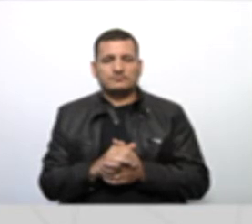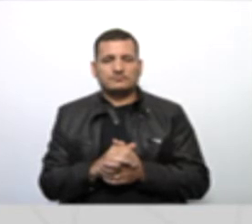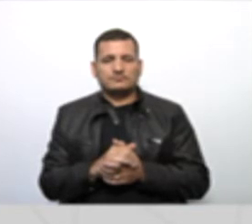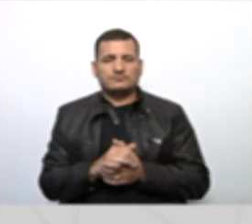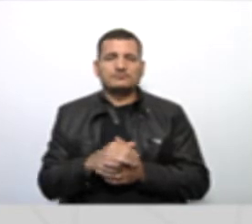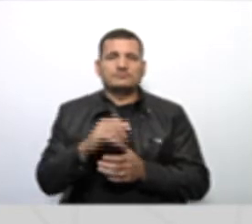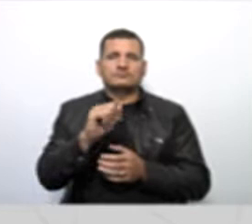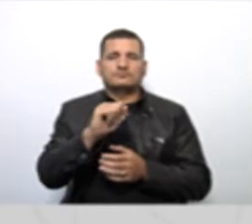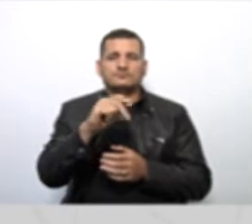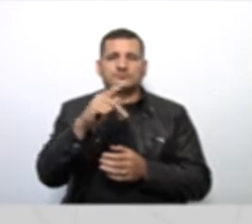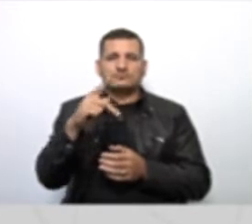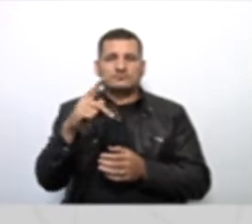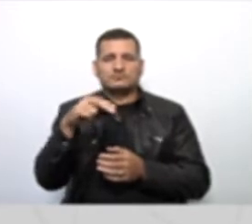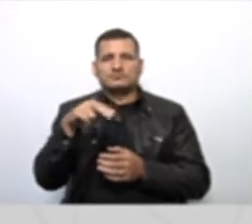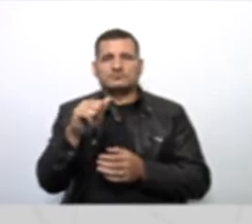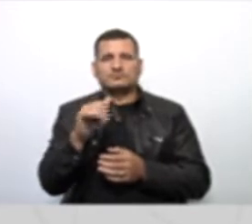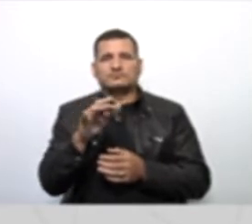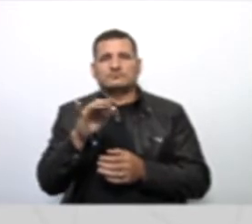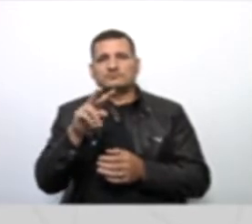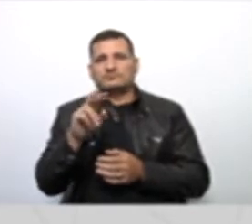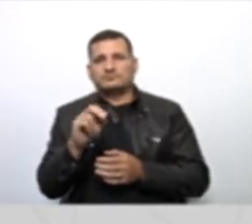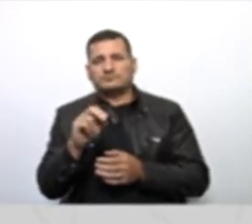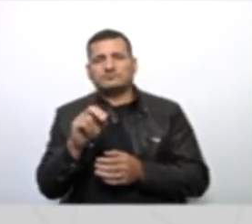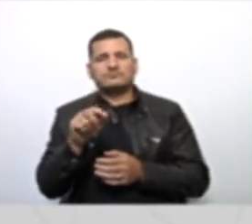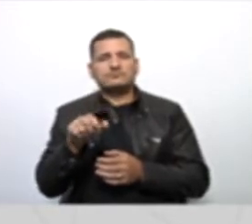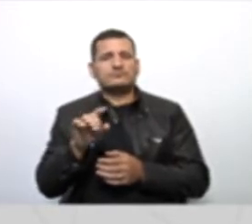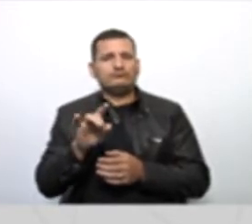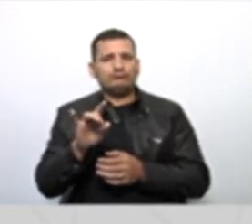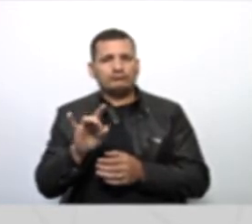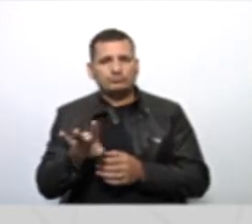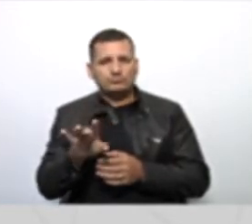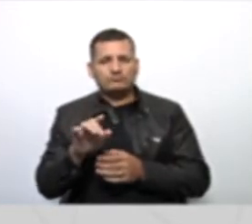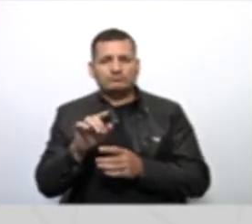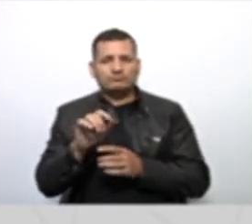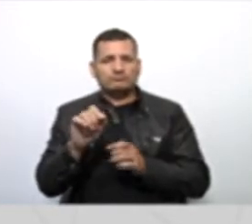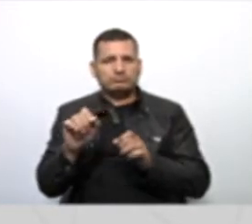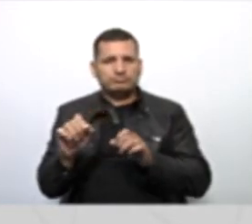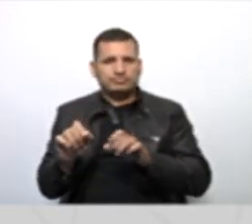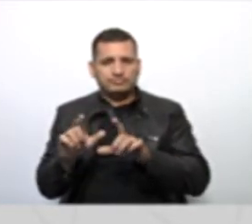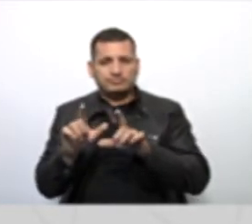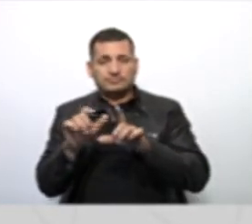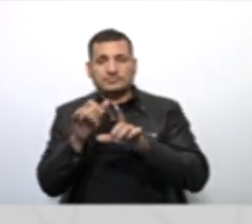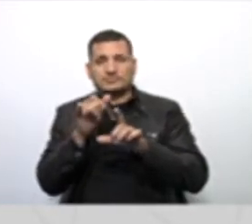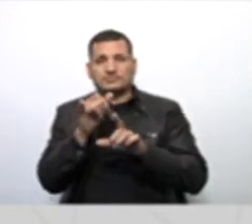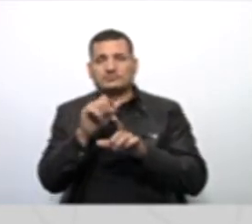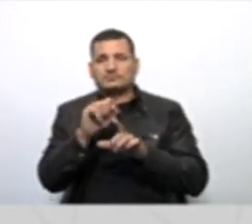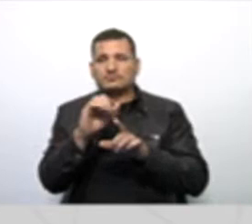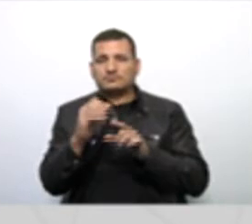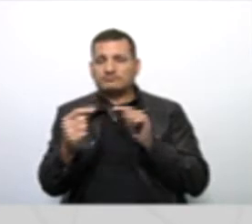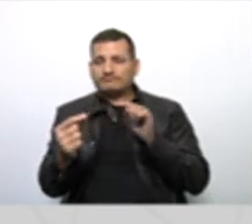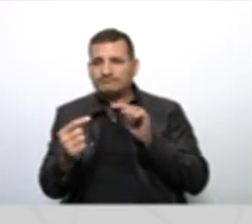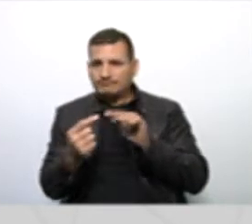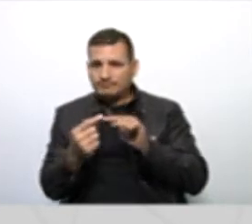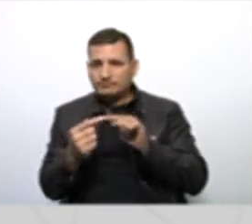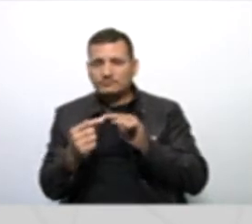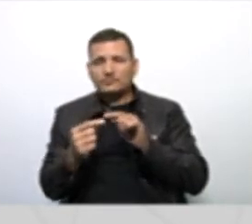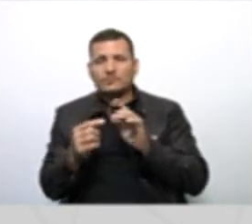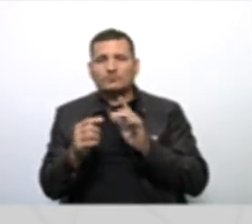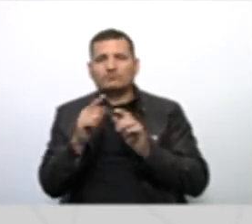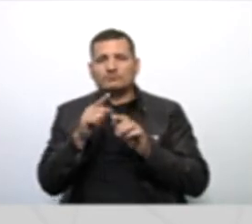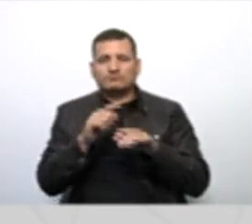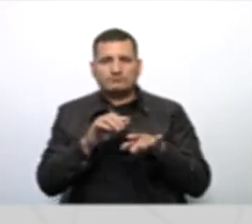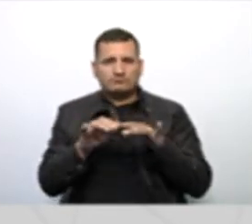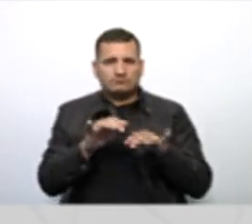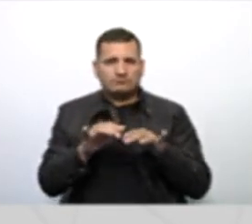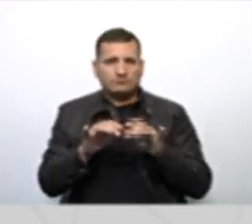O aplicativo nativo funciona apenas na plataforma que ele foi desenvolvido. Ou seja, se você desenvolveu